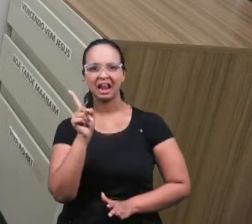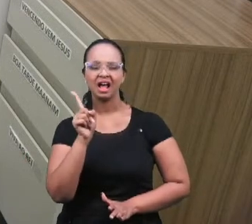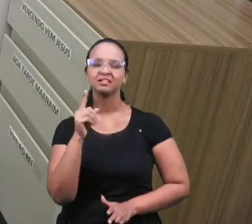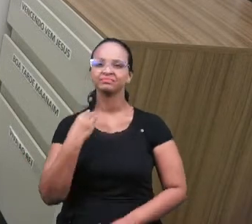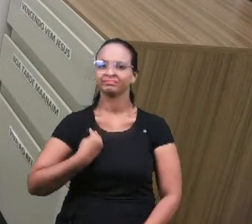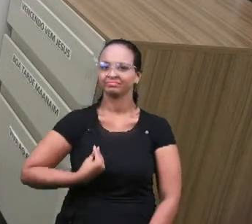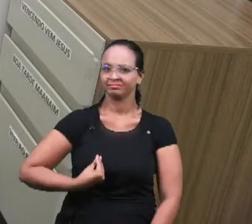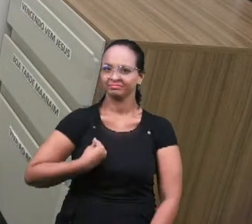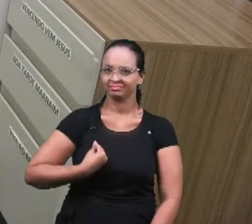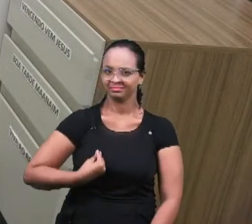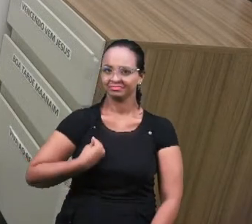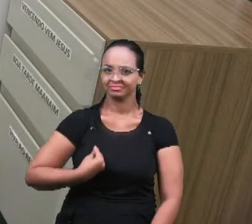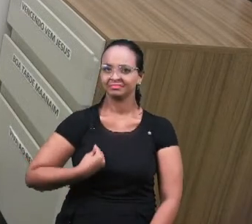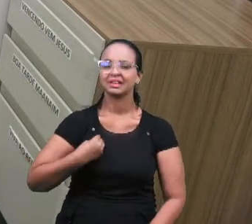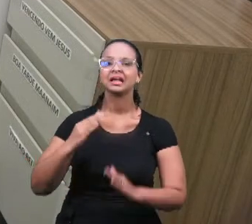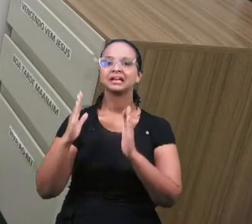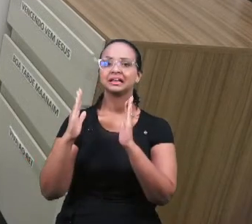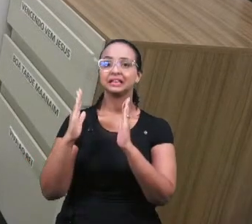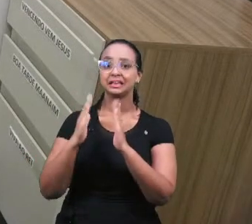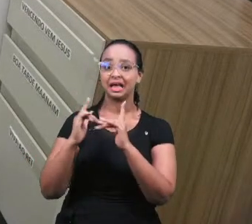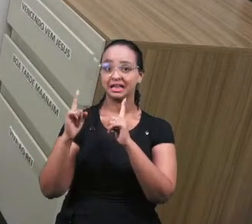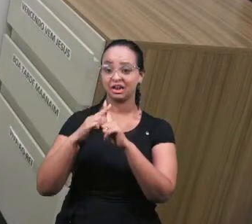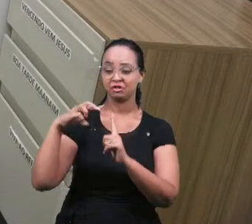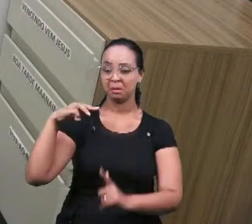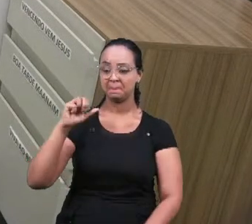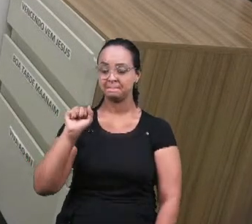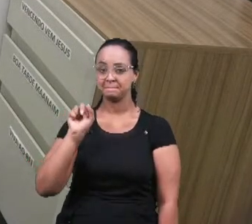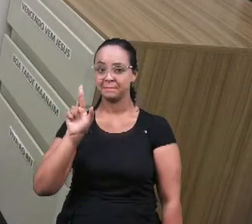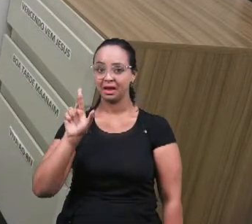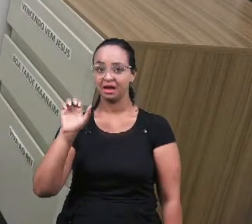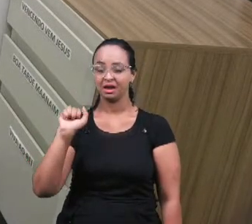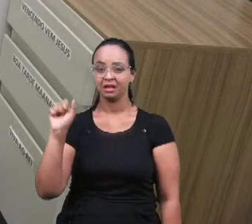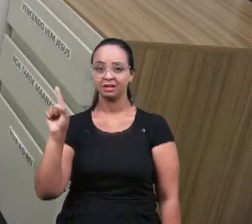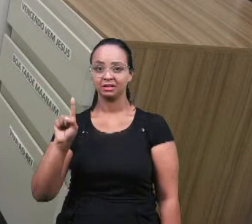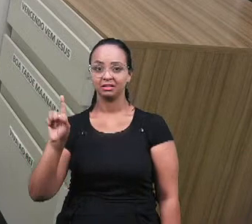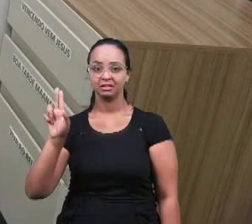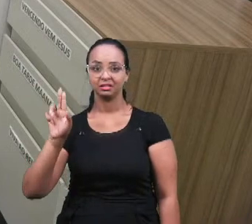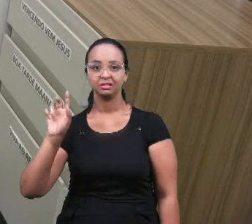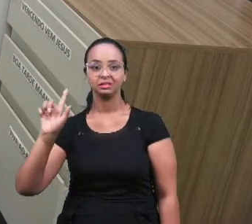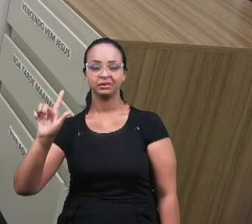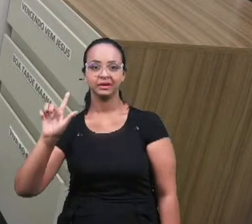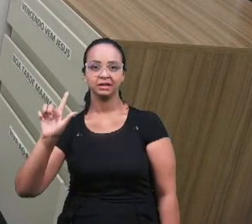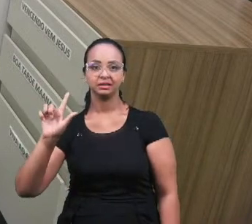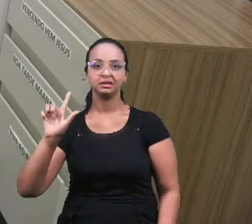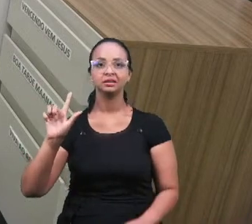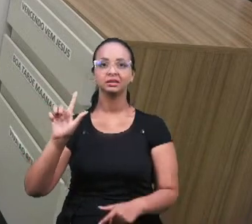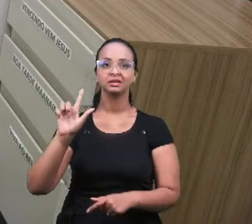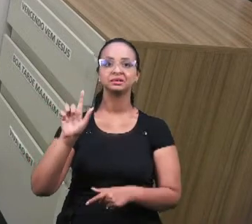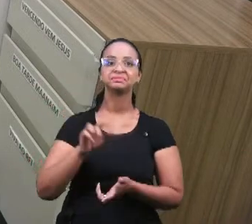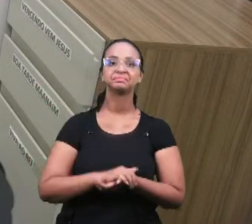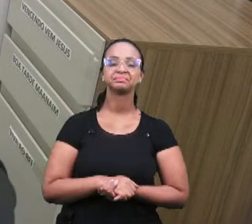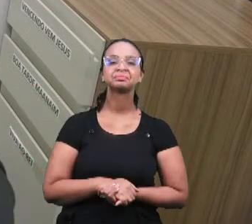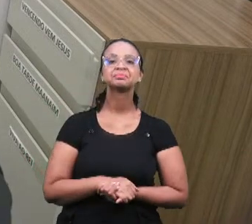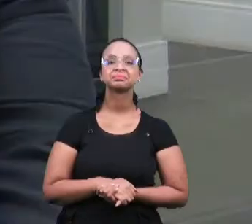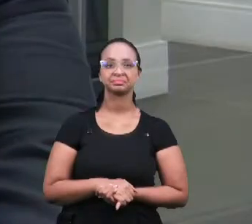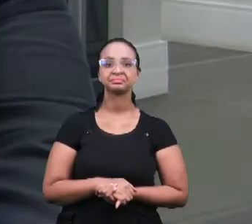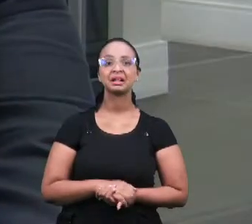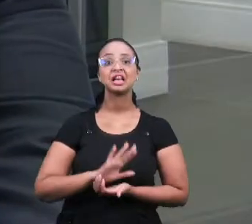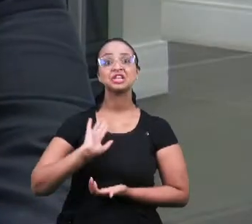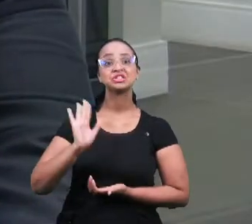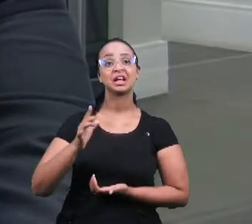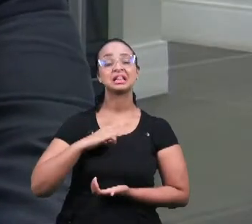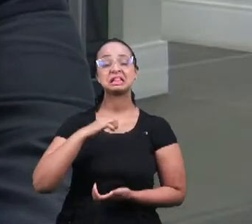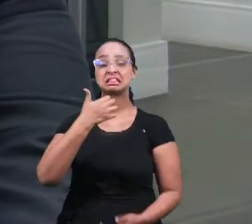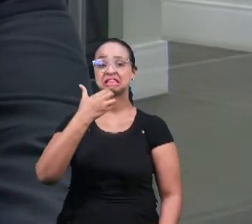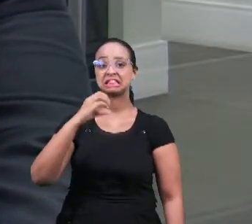conhecida, né, como Marazu, na Praia da Costa. E pastor Serlon, já há quanto tempo já de ministério, pastor? São 10 anos de